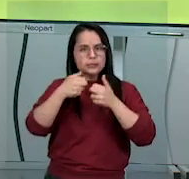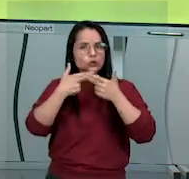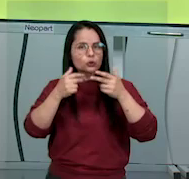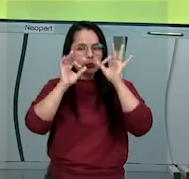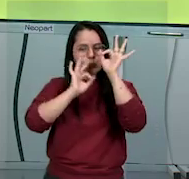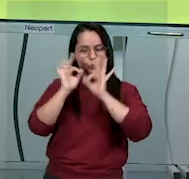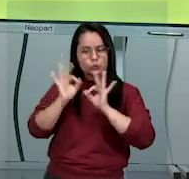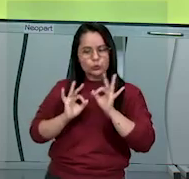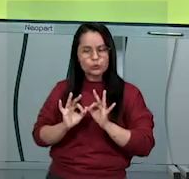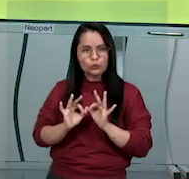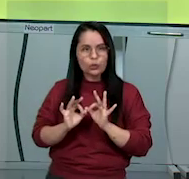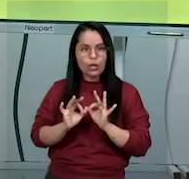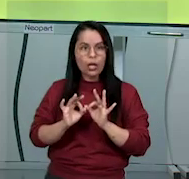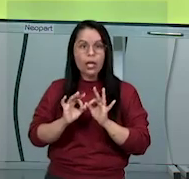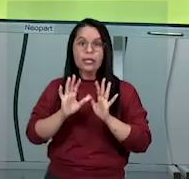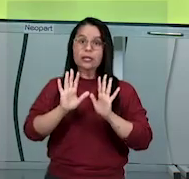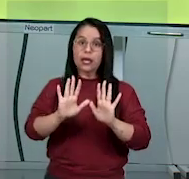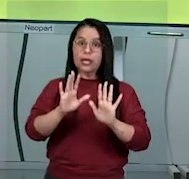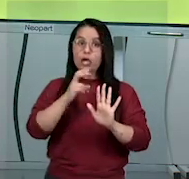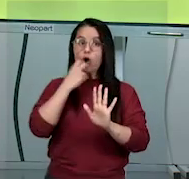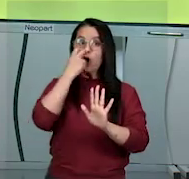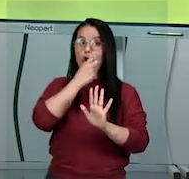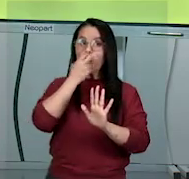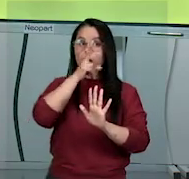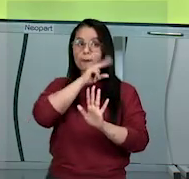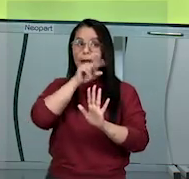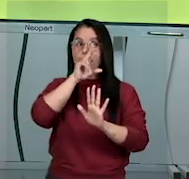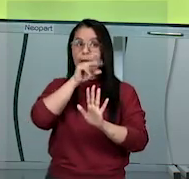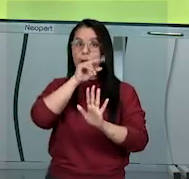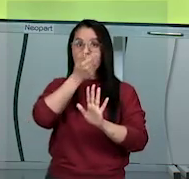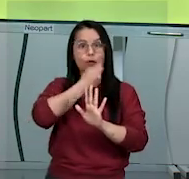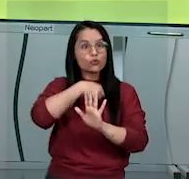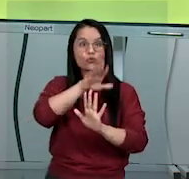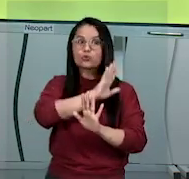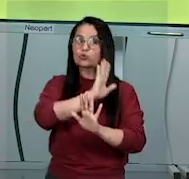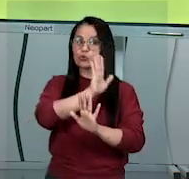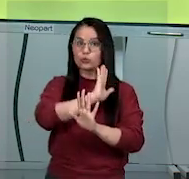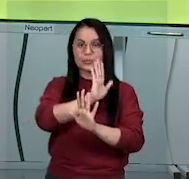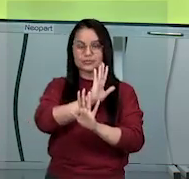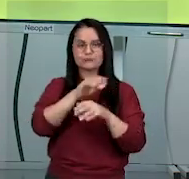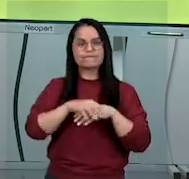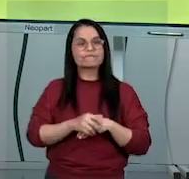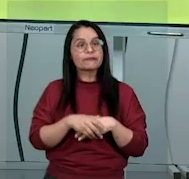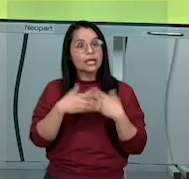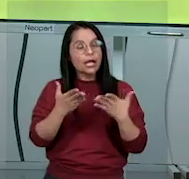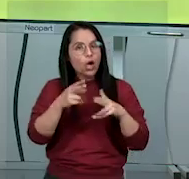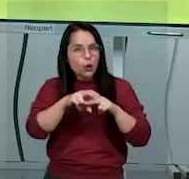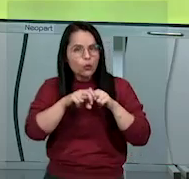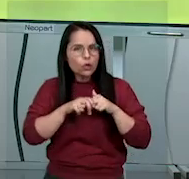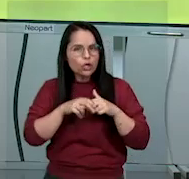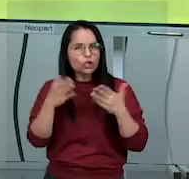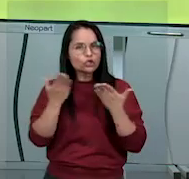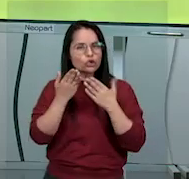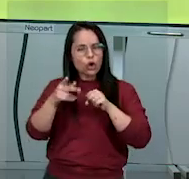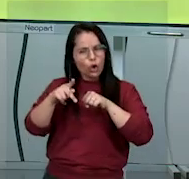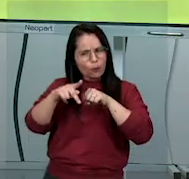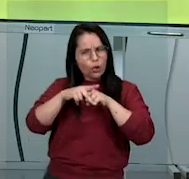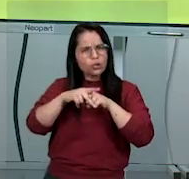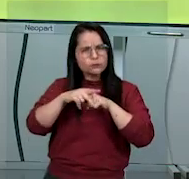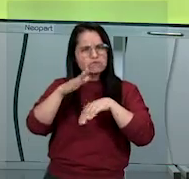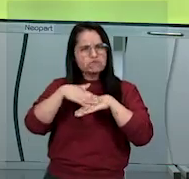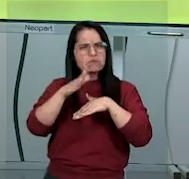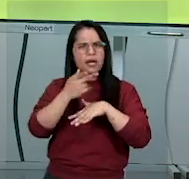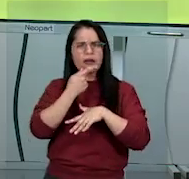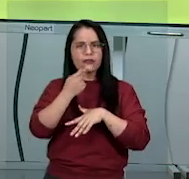que a língua oral não exige, ok? Por isso, os pronomes hoje vão ser mais falados na nossa